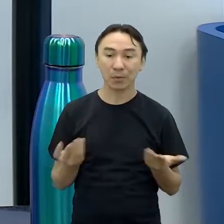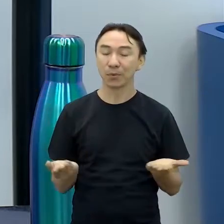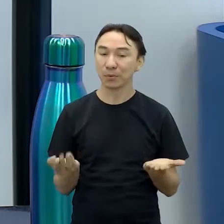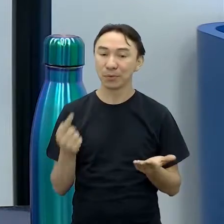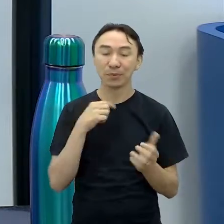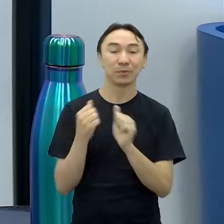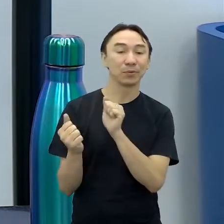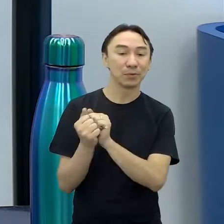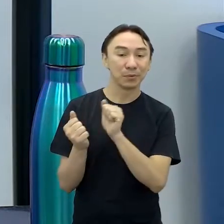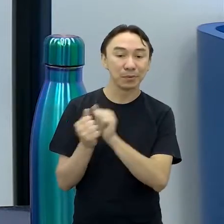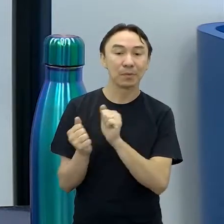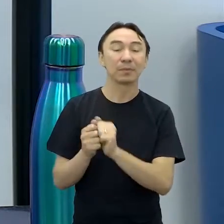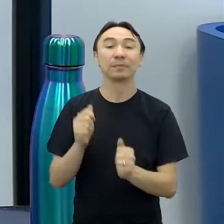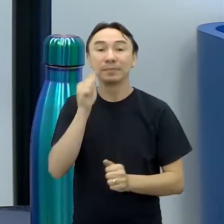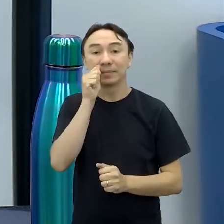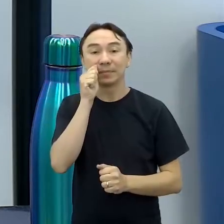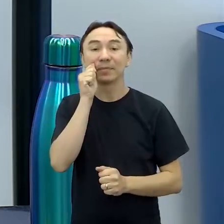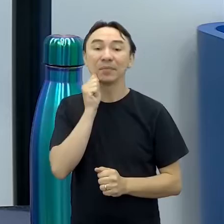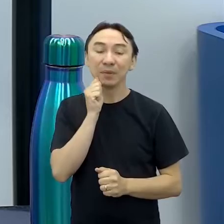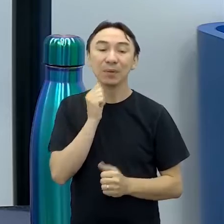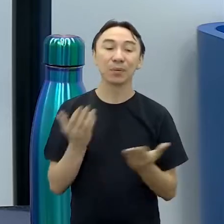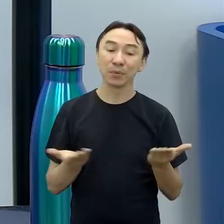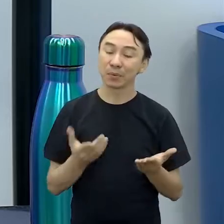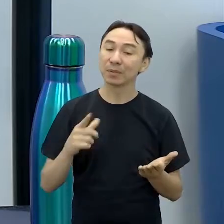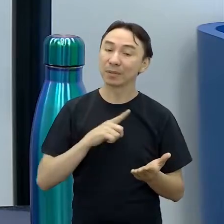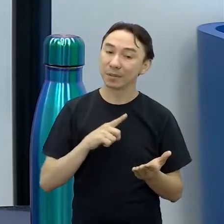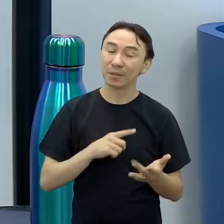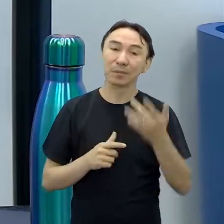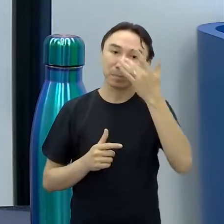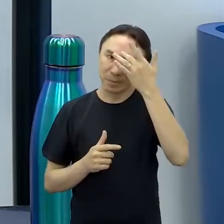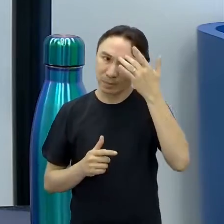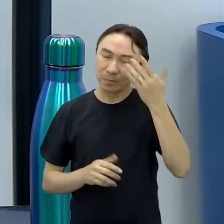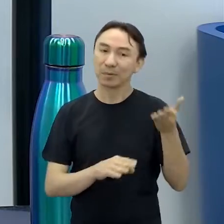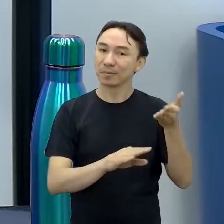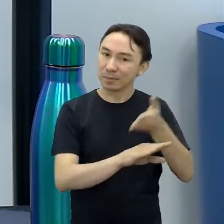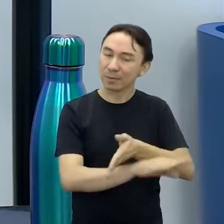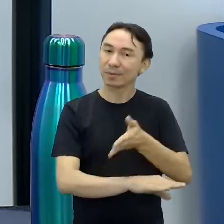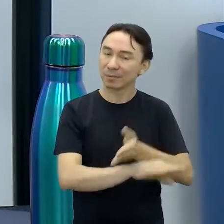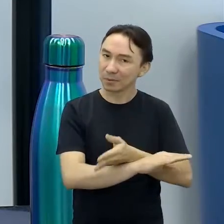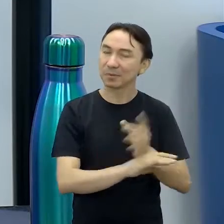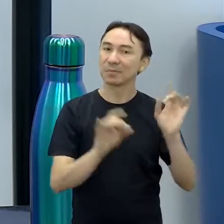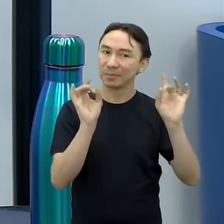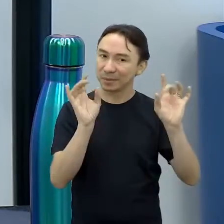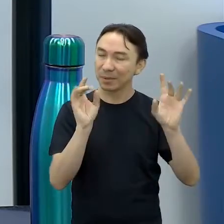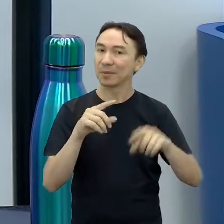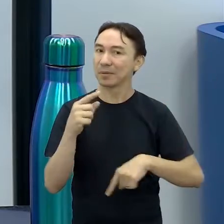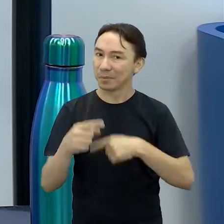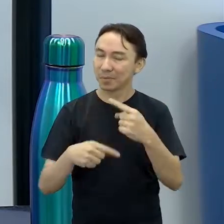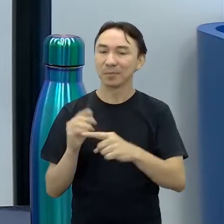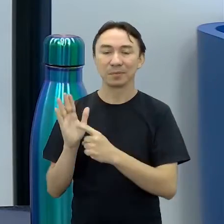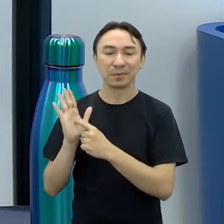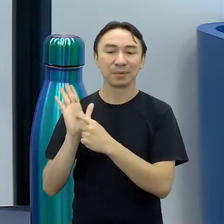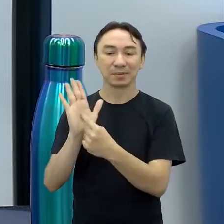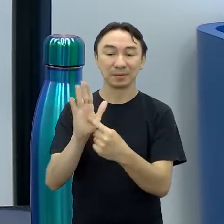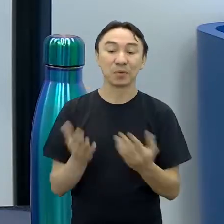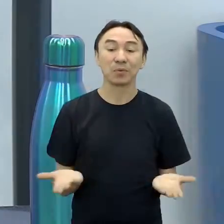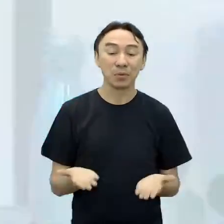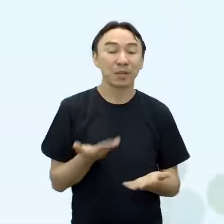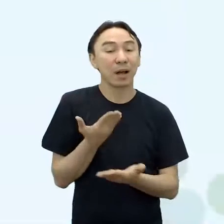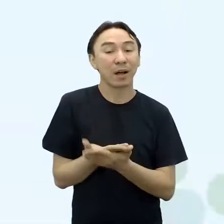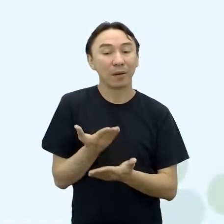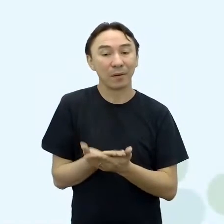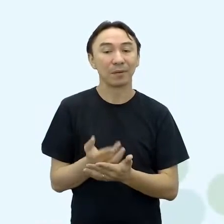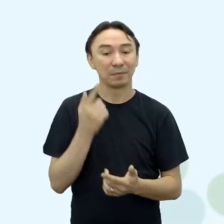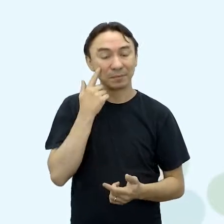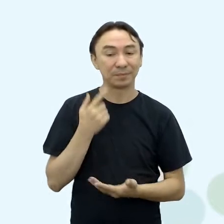temos aí uma participação super especial que a Andreia depois vai apresentar para vocês, ok? Então, nossa aula de hoje, na tela para